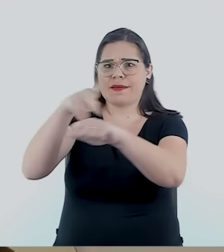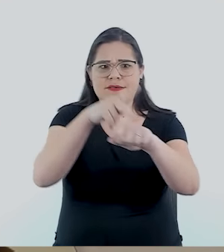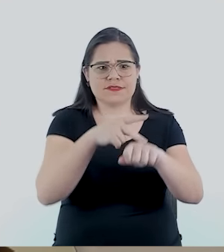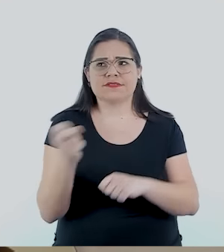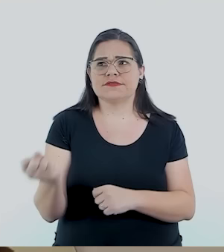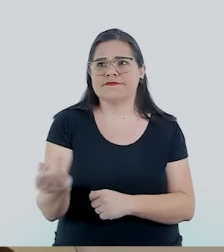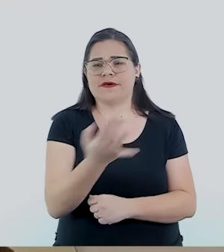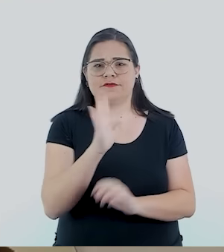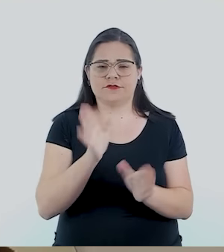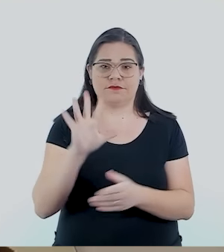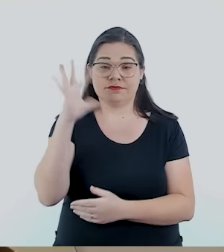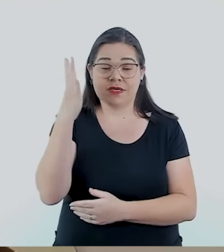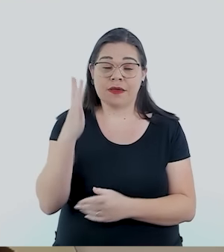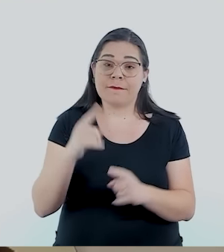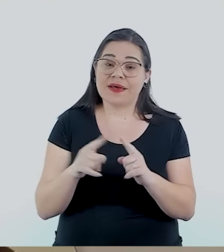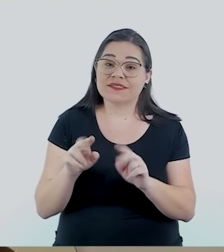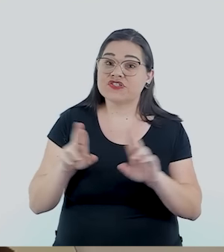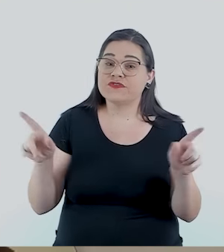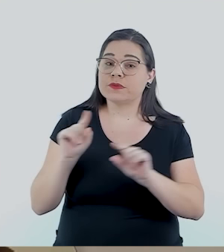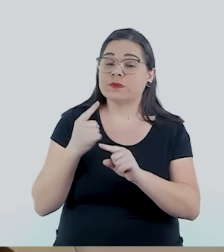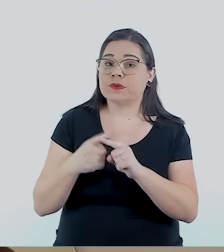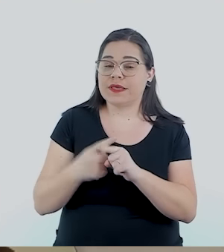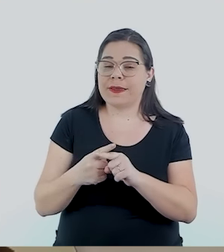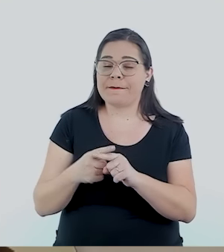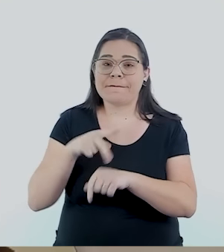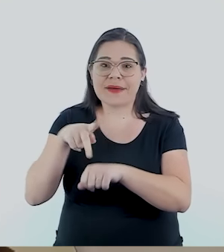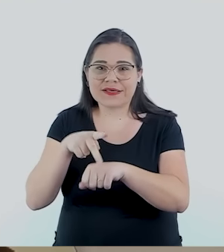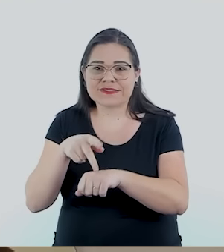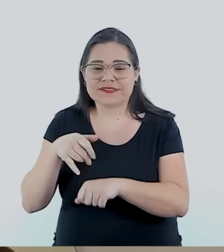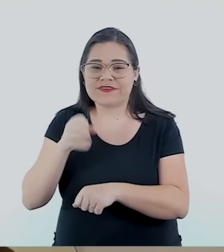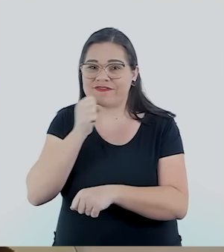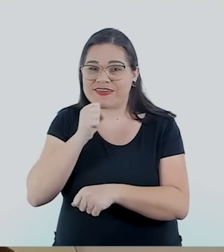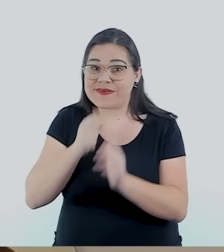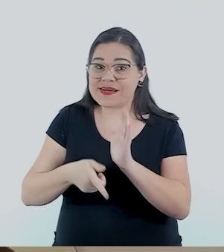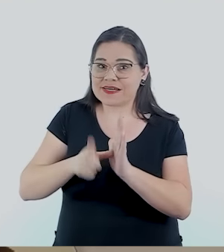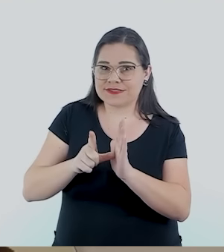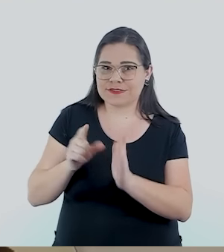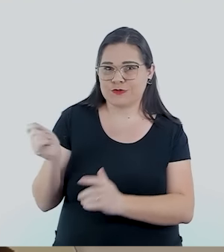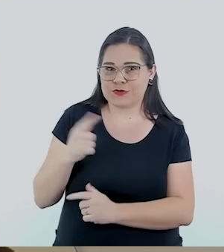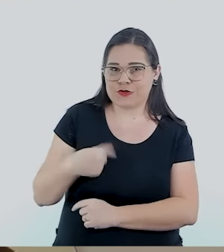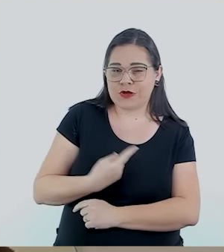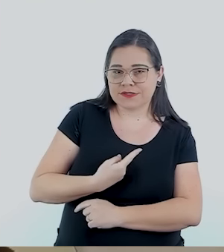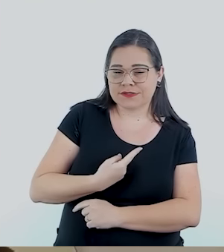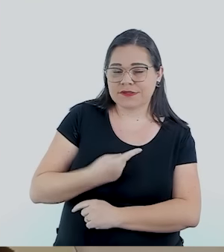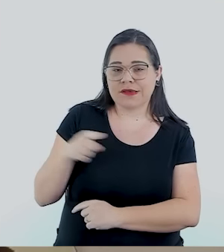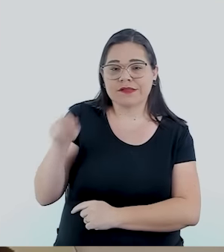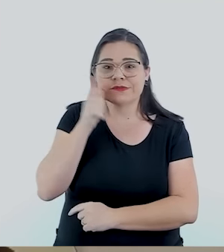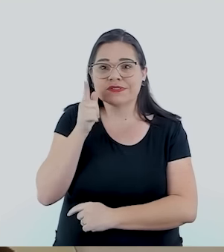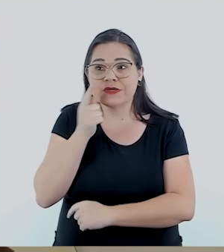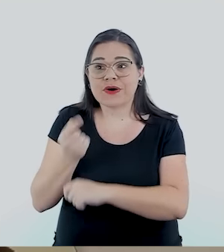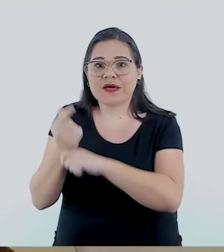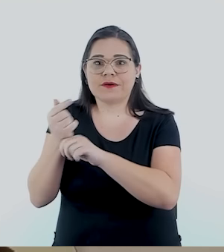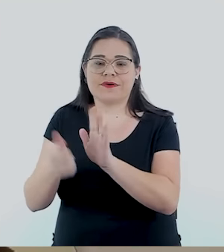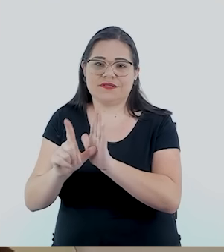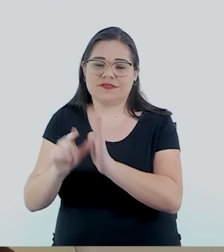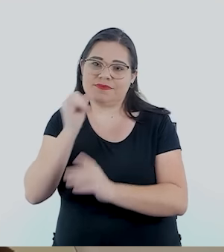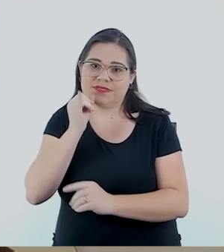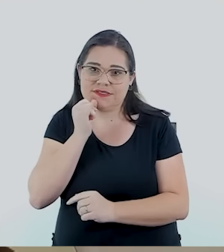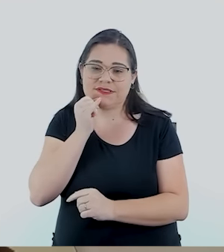países que envelheceram antes da gente como Estados Unidos Japão França eles tiveram a chance de enriquecer como nação antes de